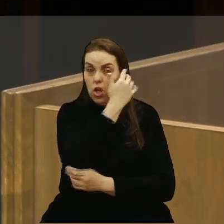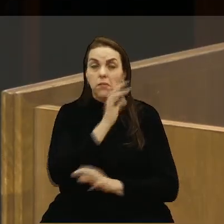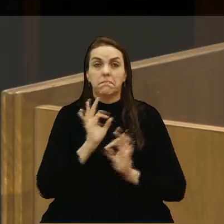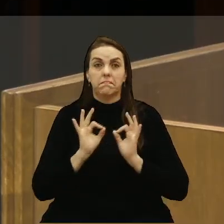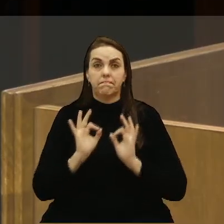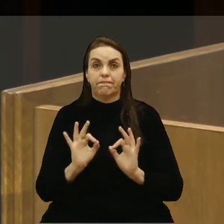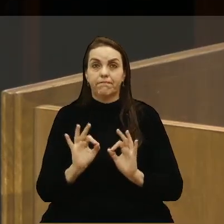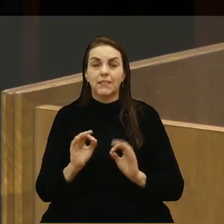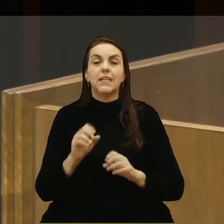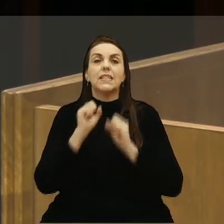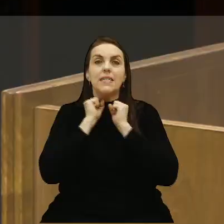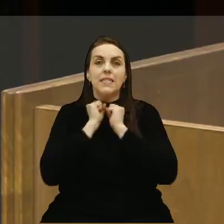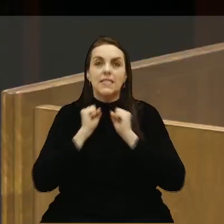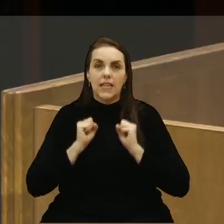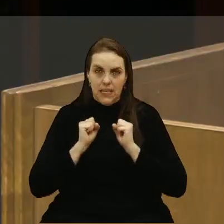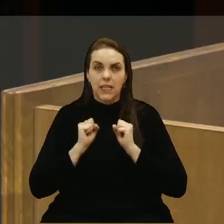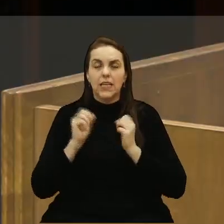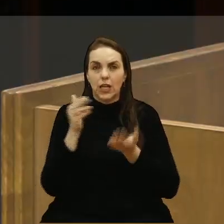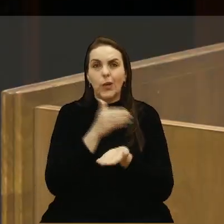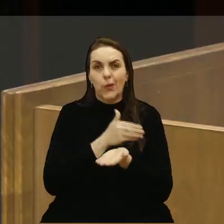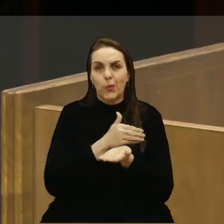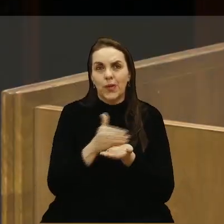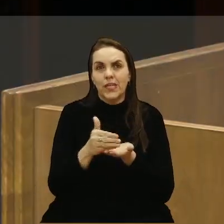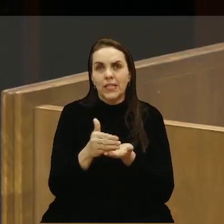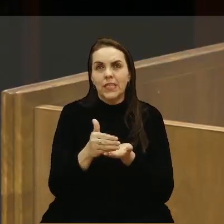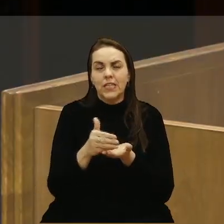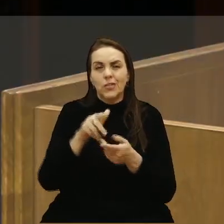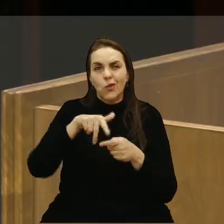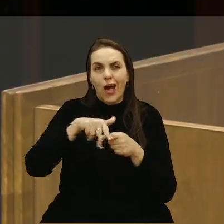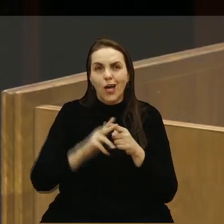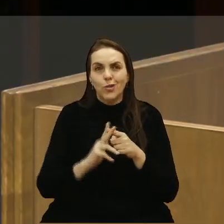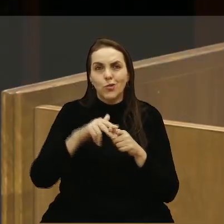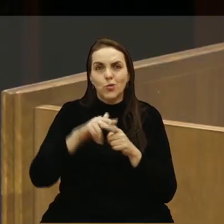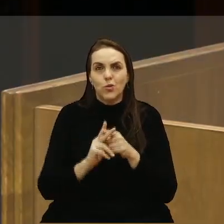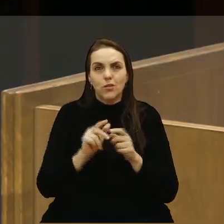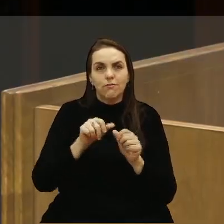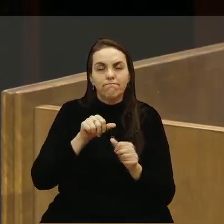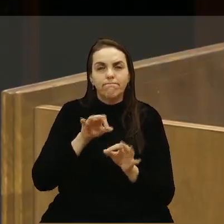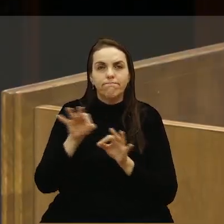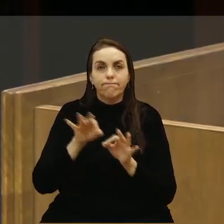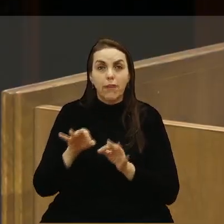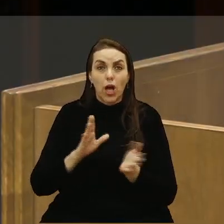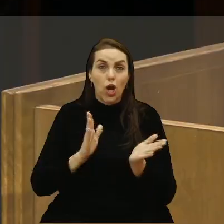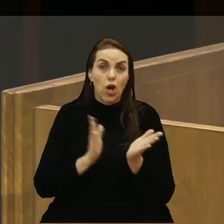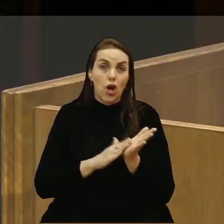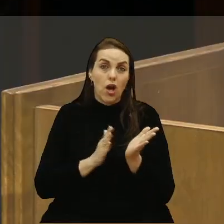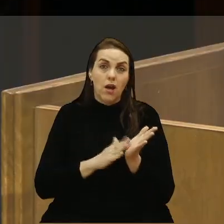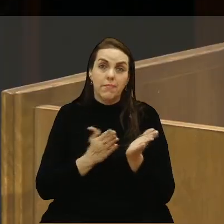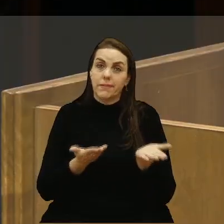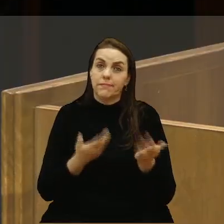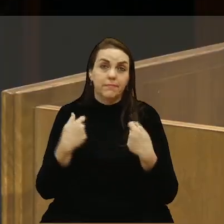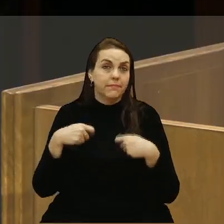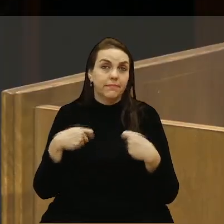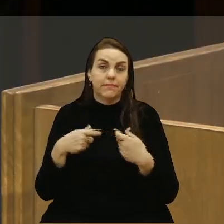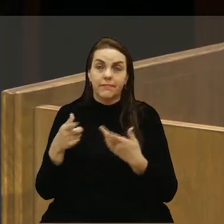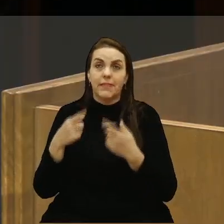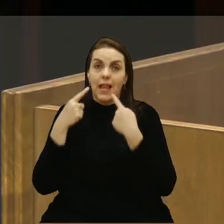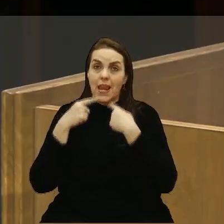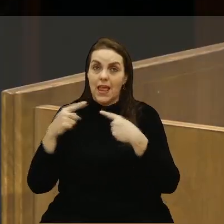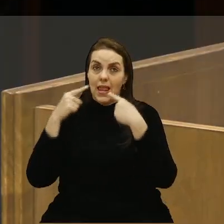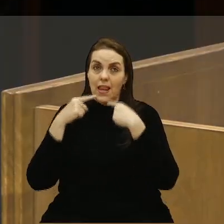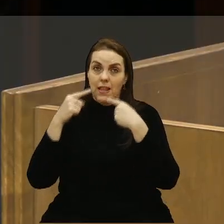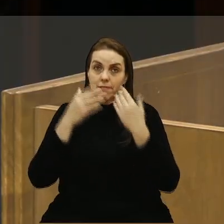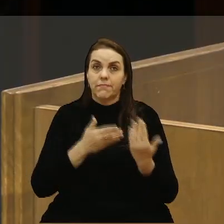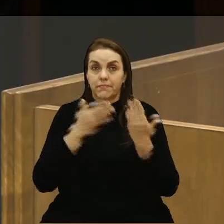essa secretaria. No início, ele teve os ajustes necessários, porque a gente é cobrado e tem que passar essa reclamação aos